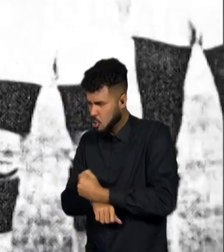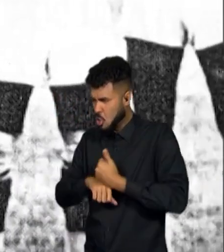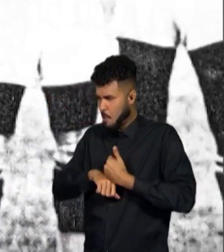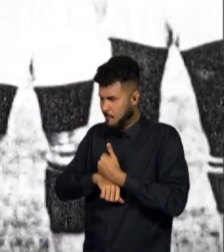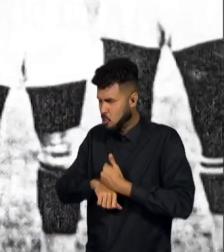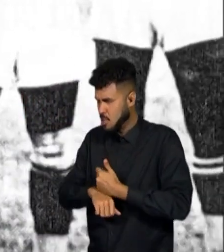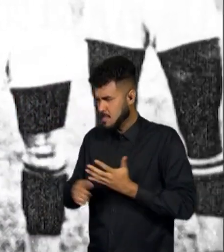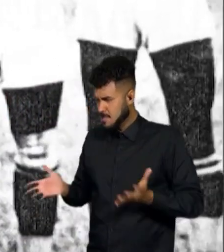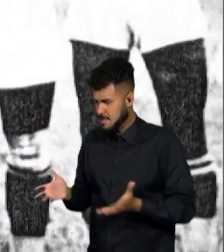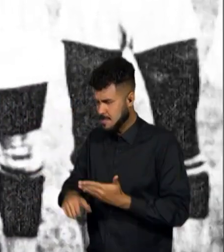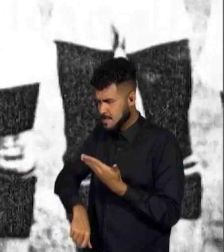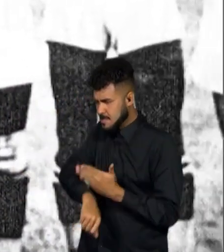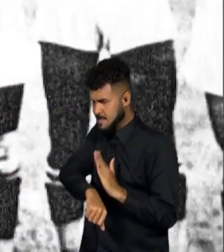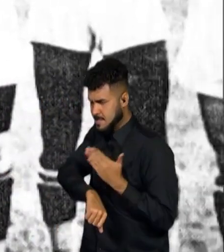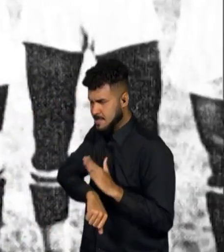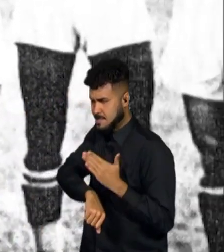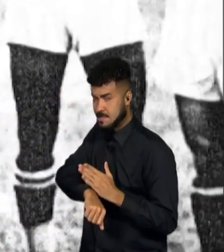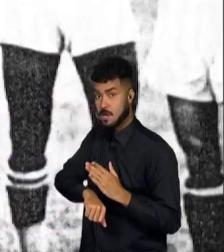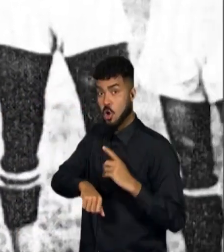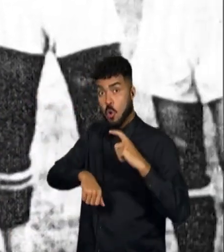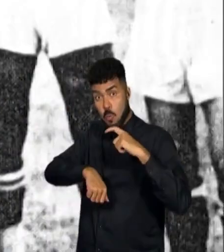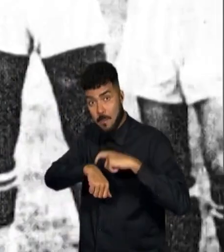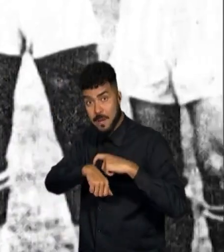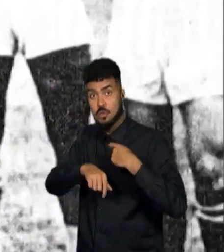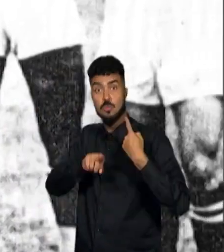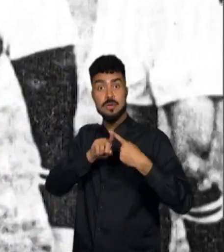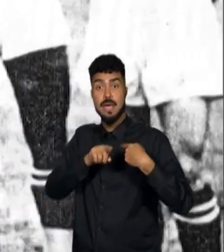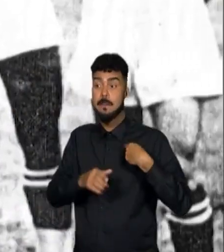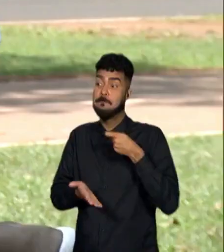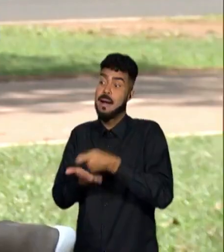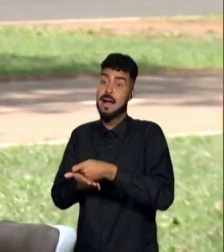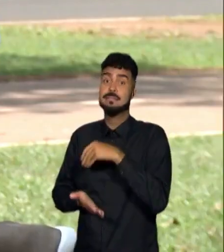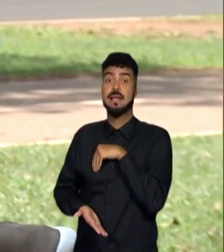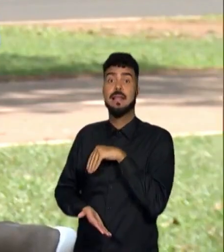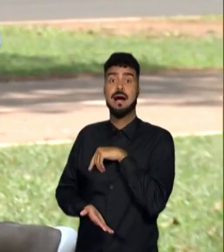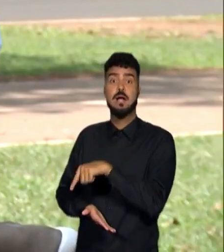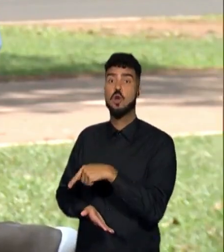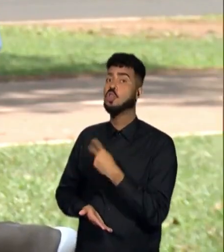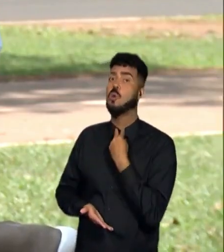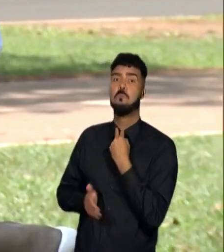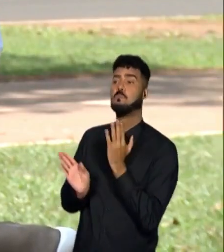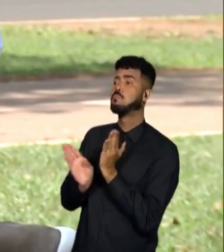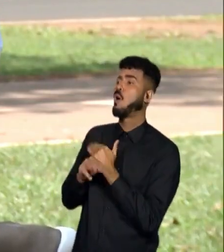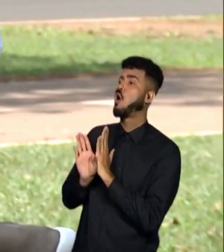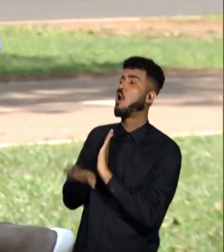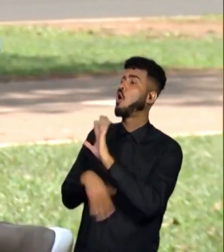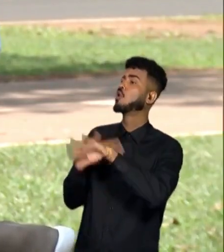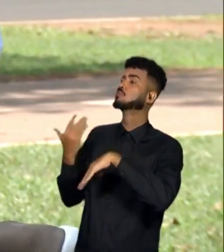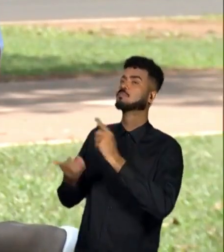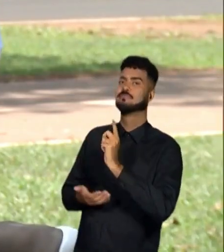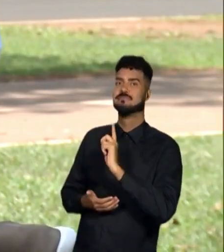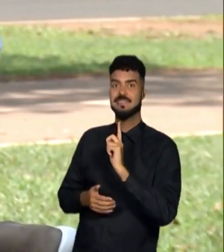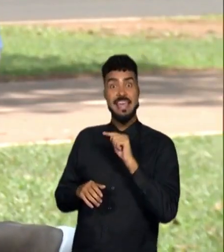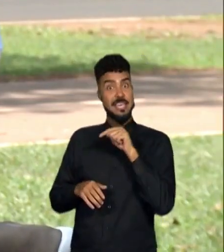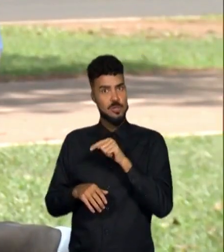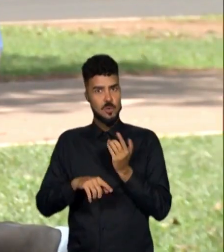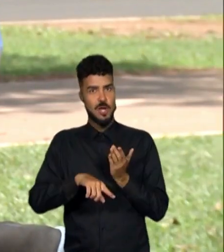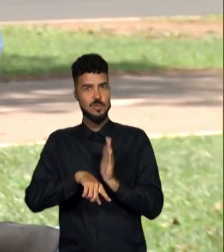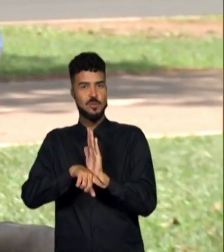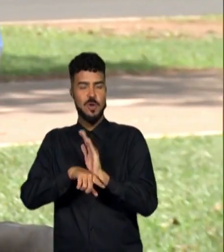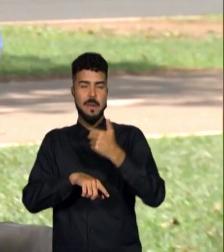seu jogador, a partir do momento que você está pagando um salário a ele. Então isso fez uma diferença na primeira fase do